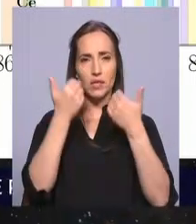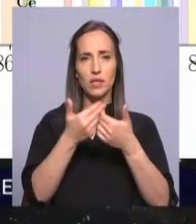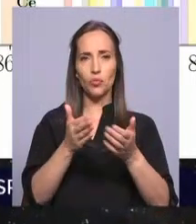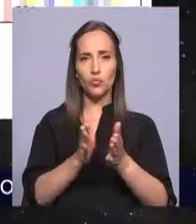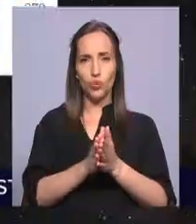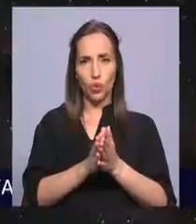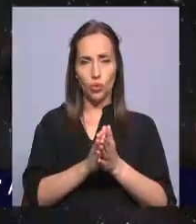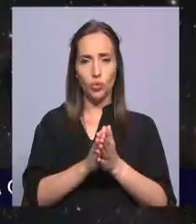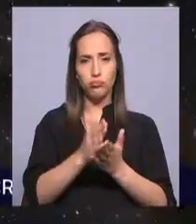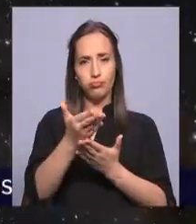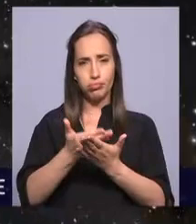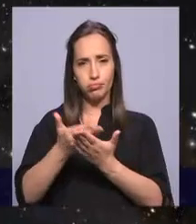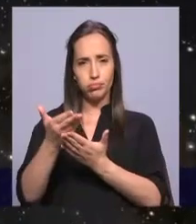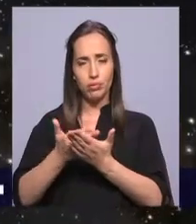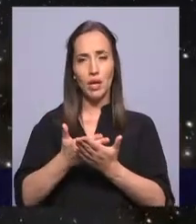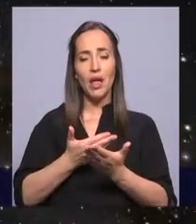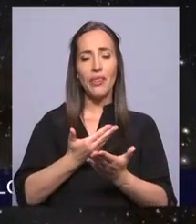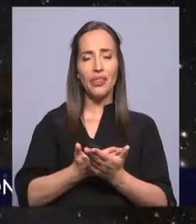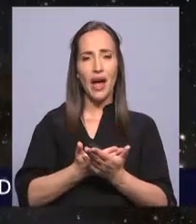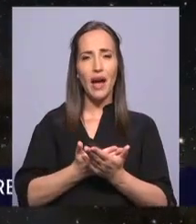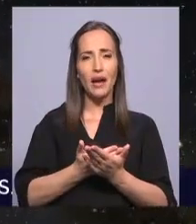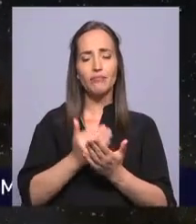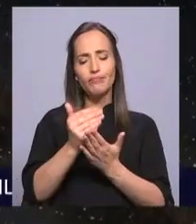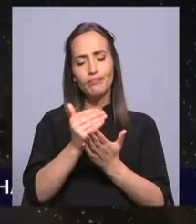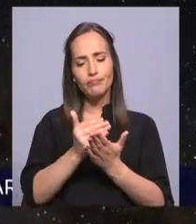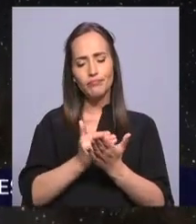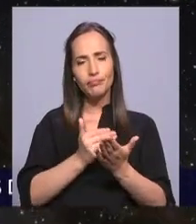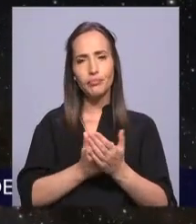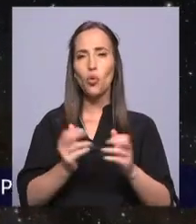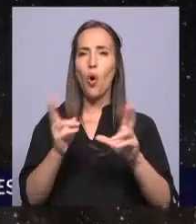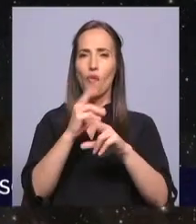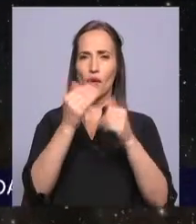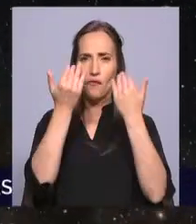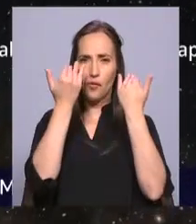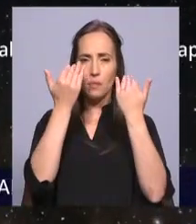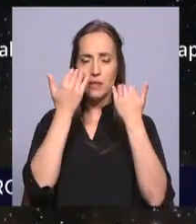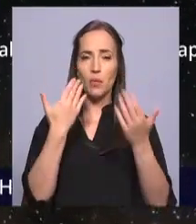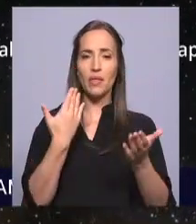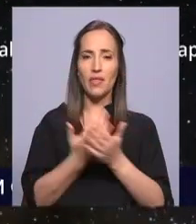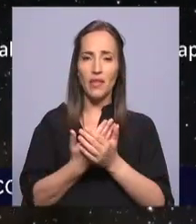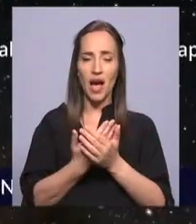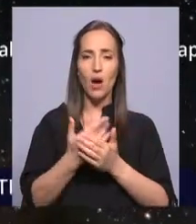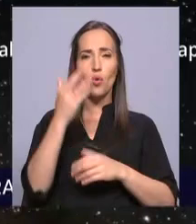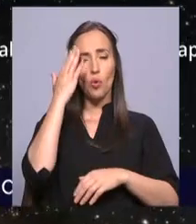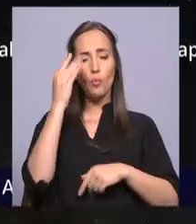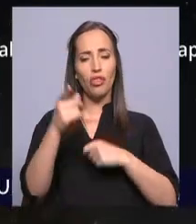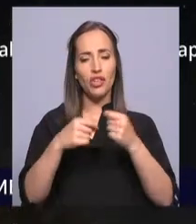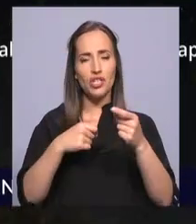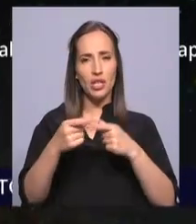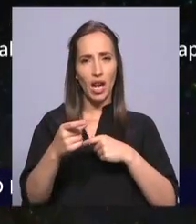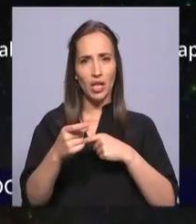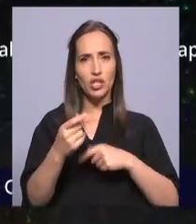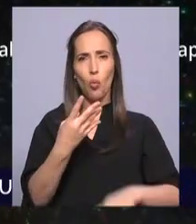dá-nos também o mapeamento, um novo catálogo que quadriplica o número de estrelas em